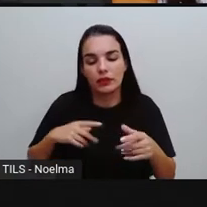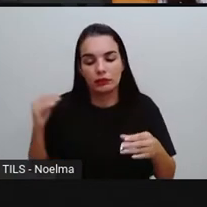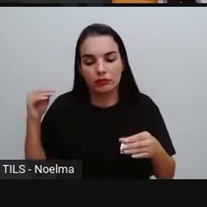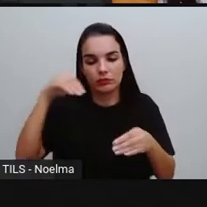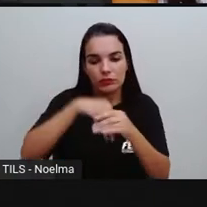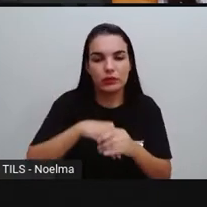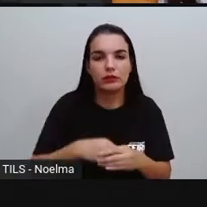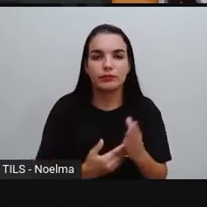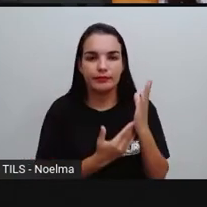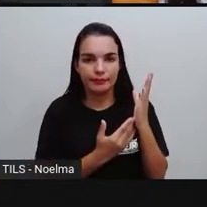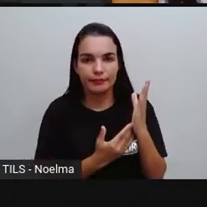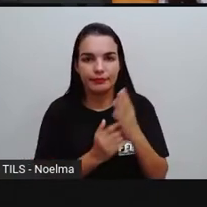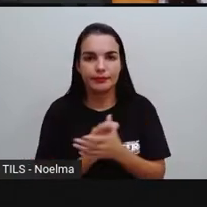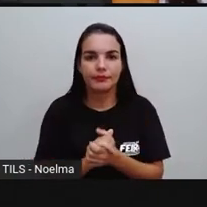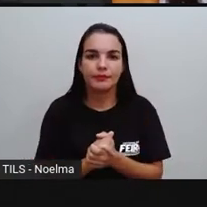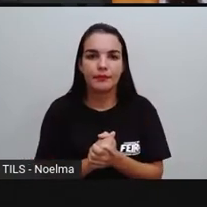certo?